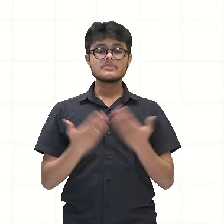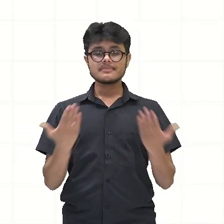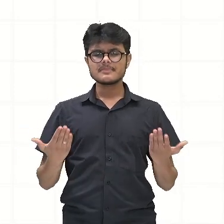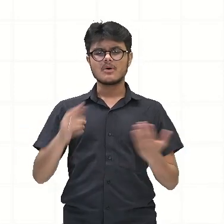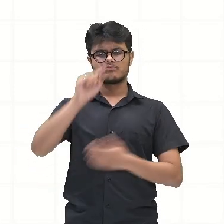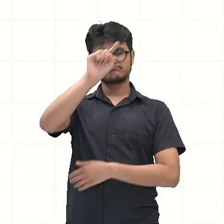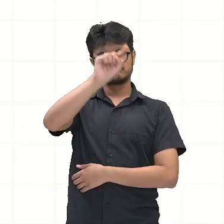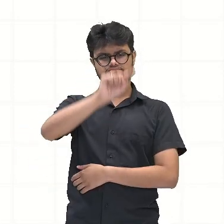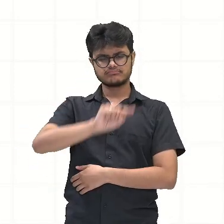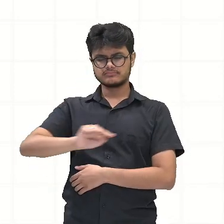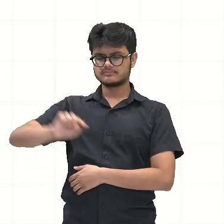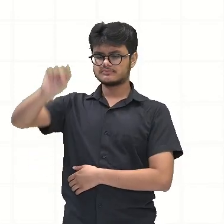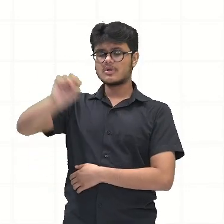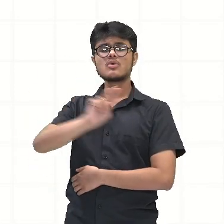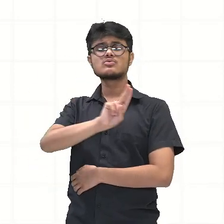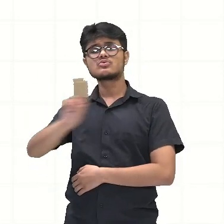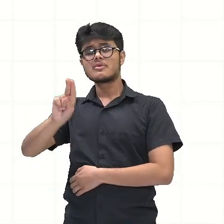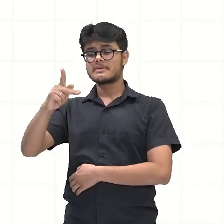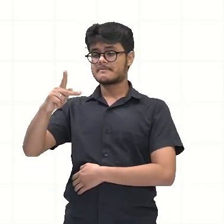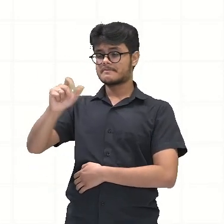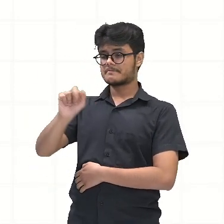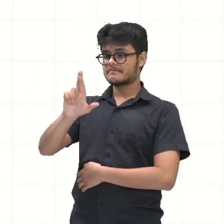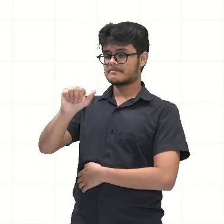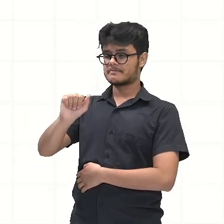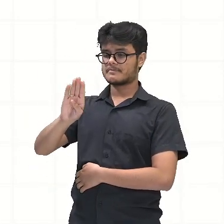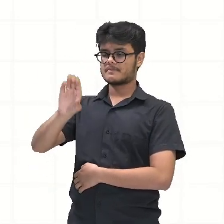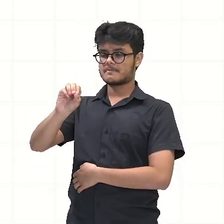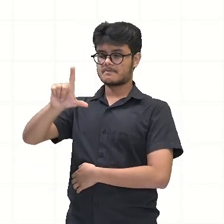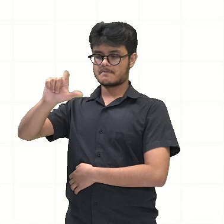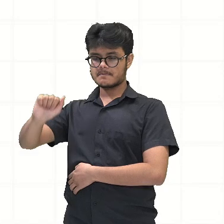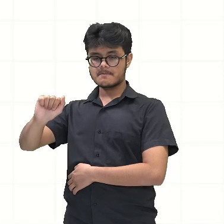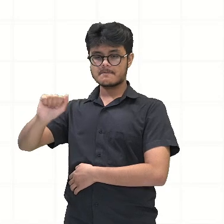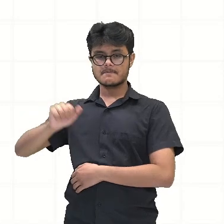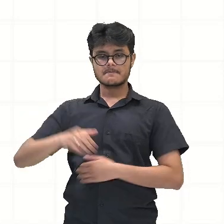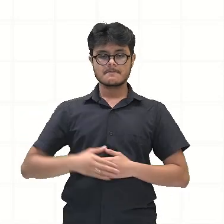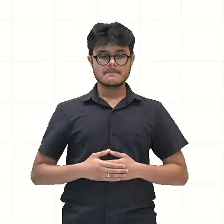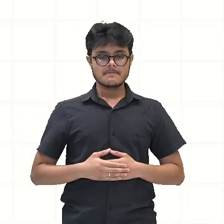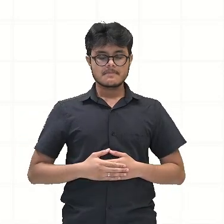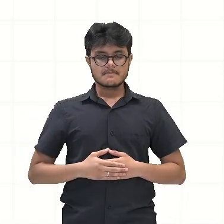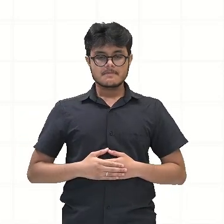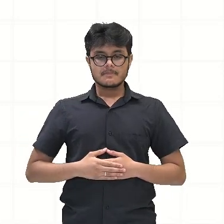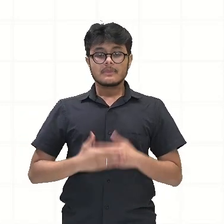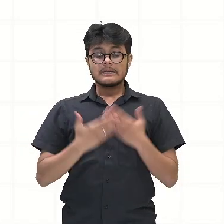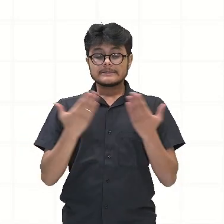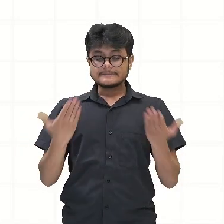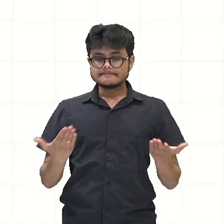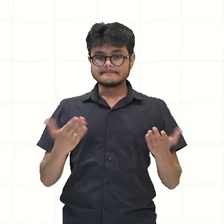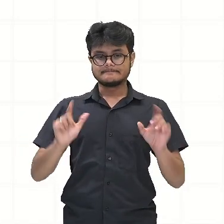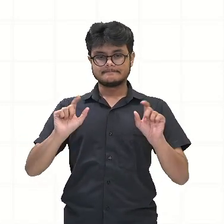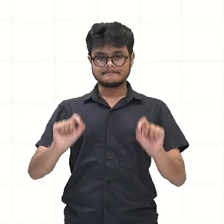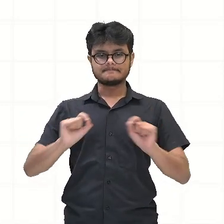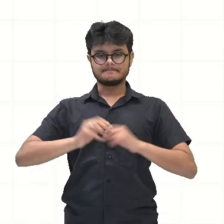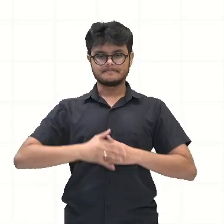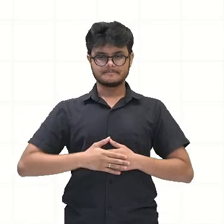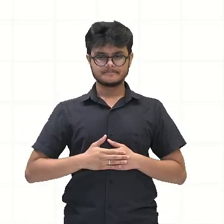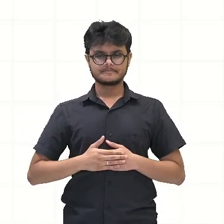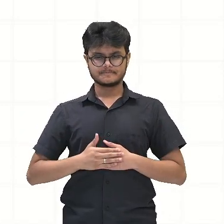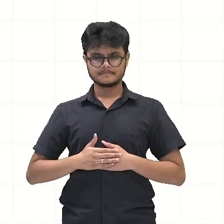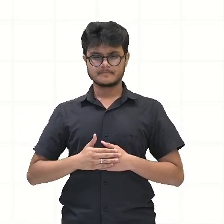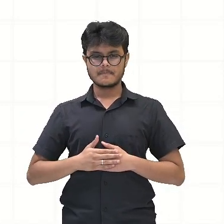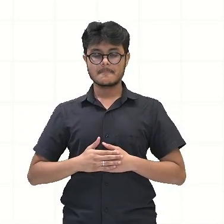curva, ela é conhecida como parábola. A parábola, ela vai ter